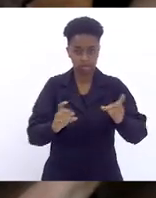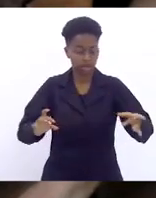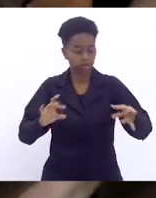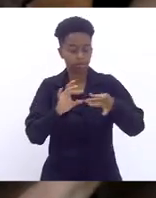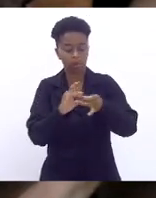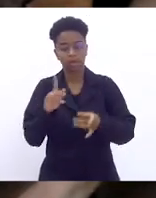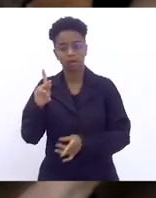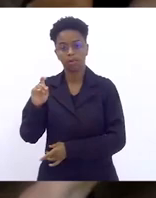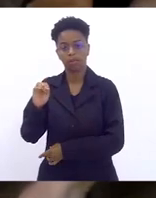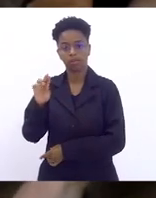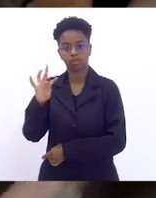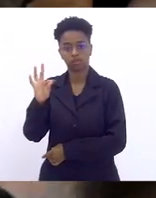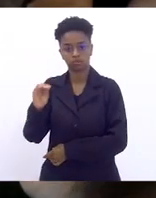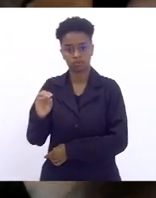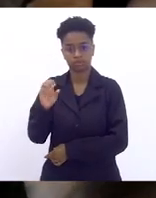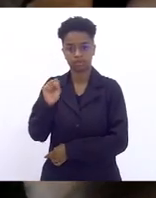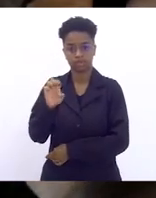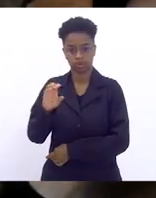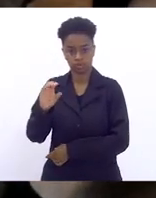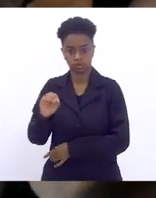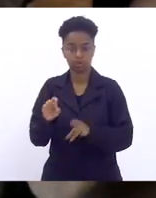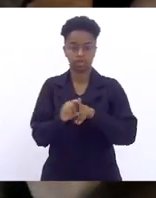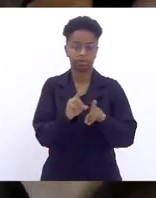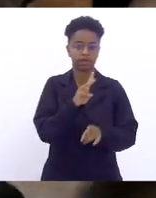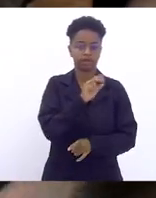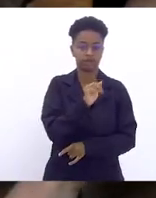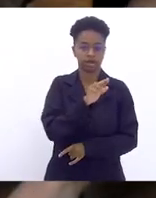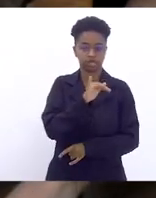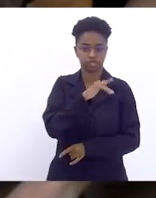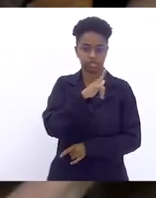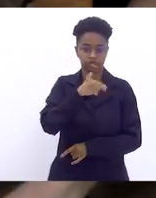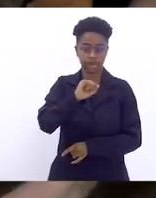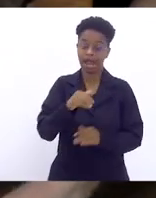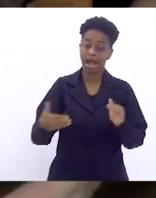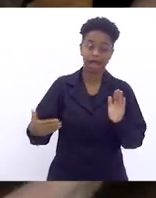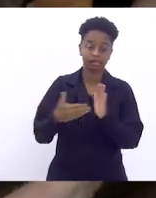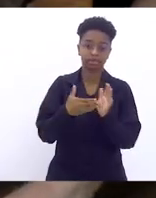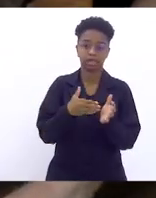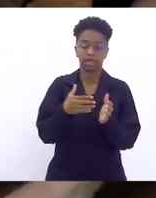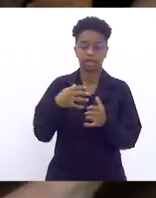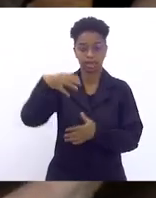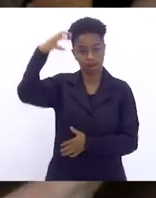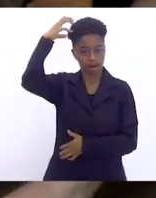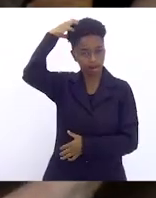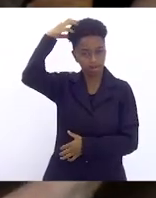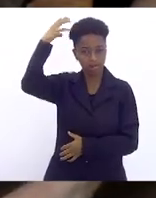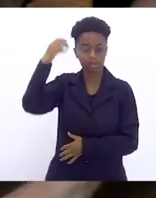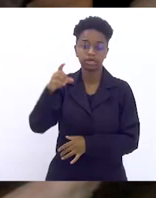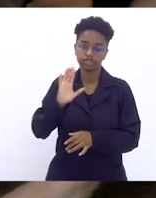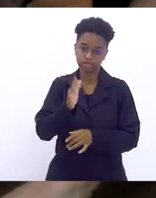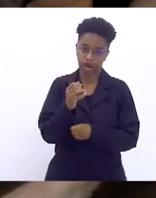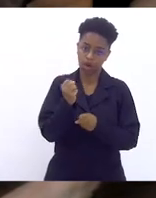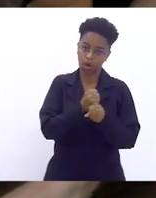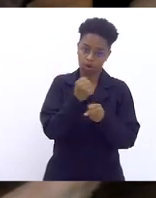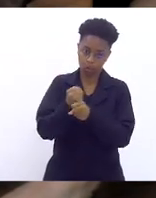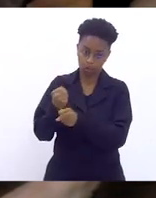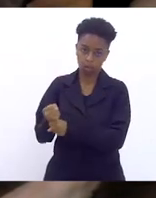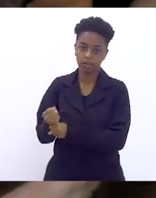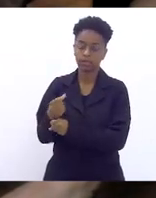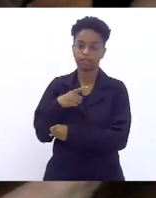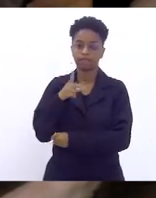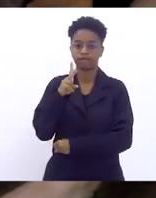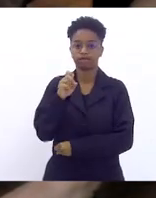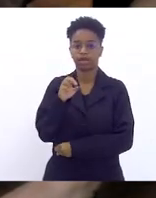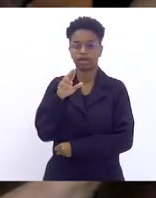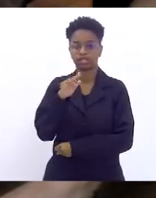de Varginha até o porto de Angra dos Reis o primeiro trecho dela já está em obra que vai de Varginha